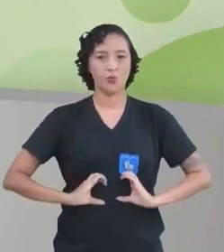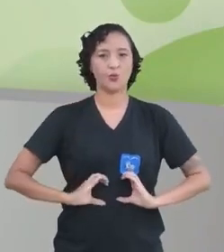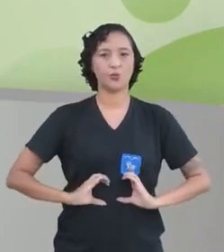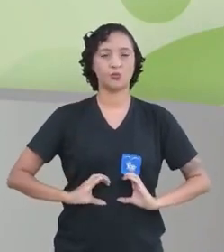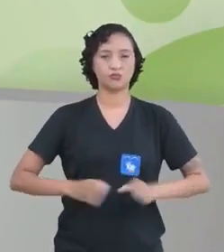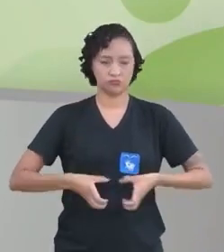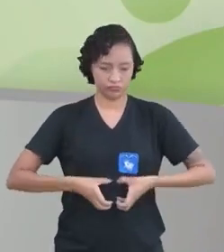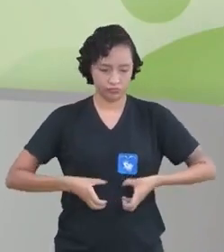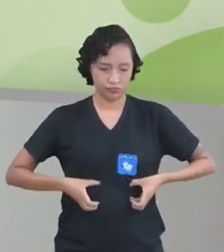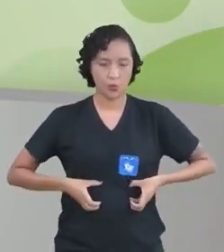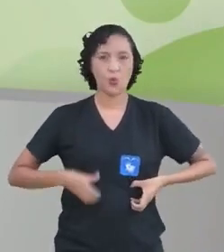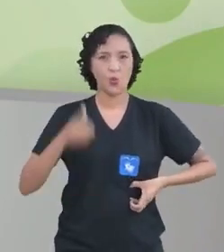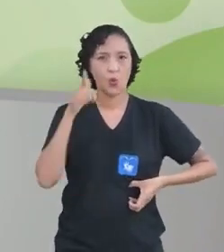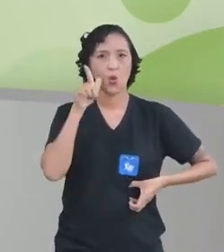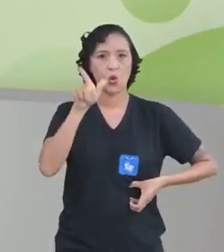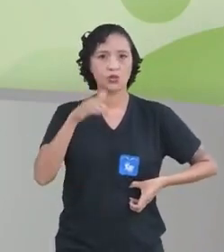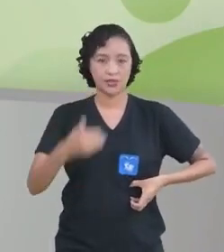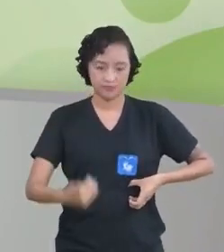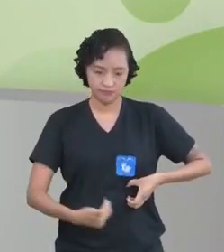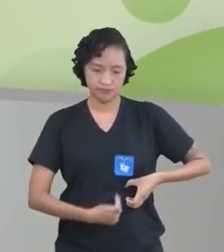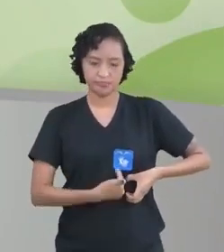certa forma,